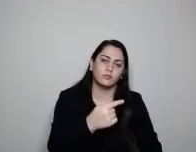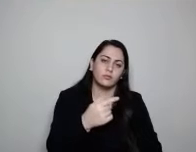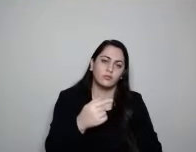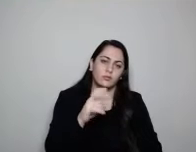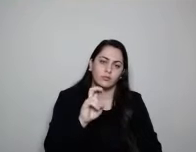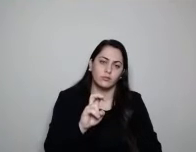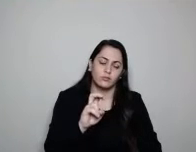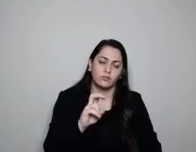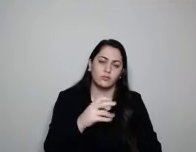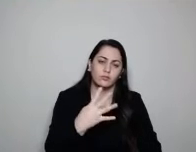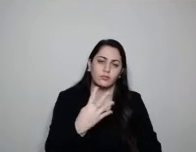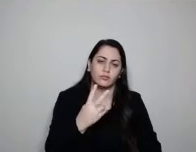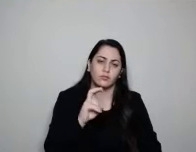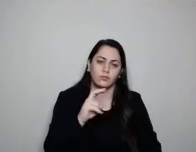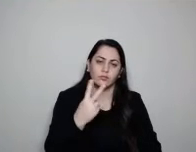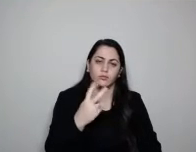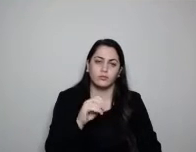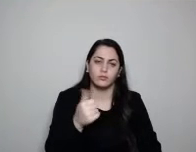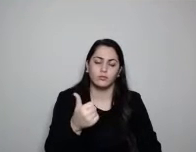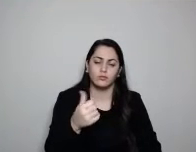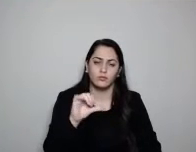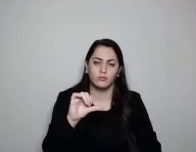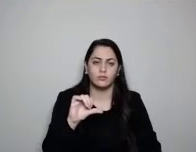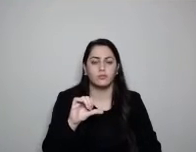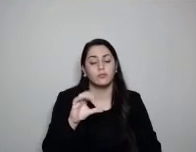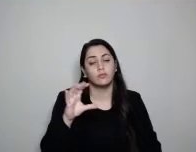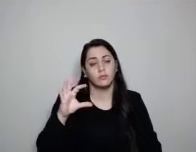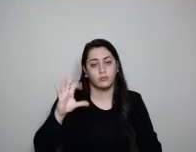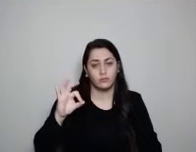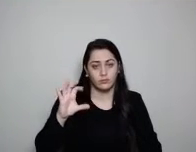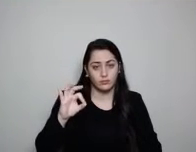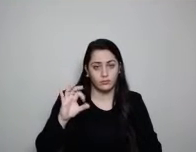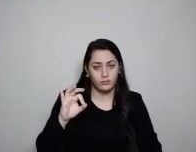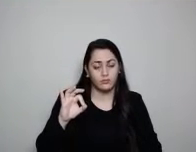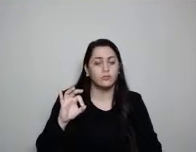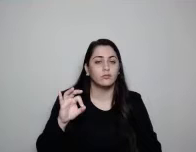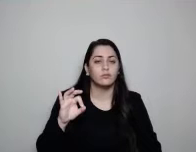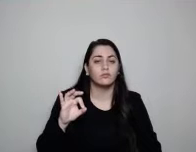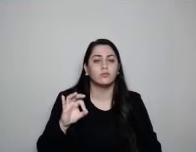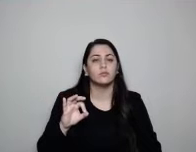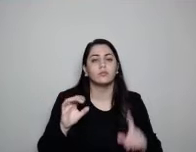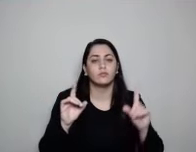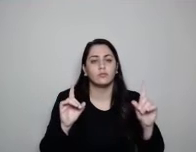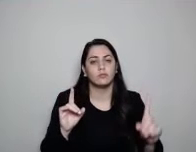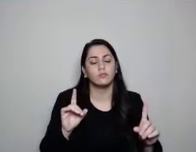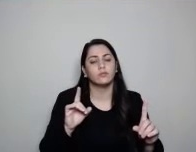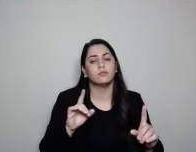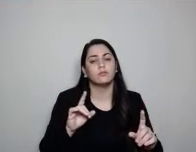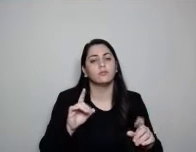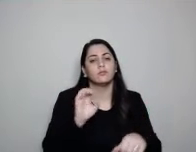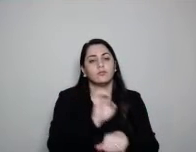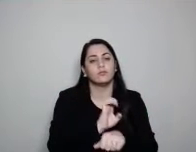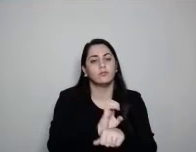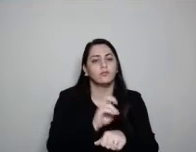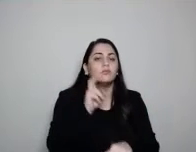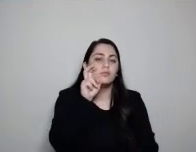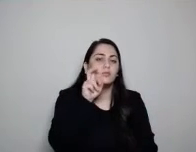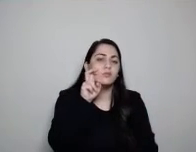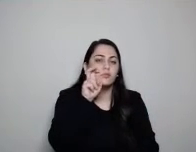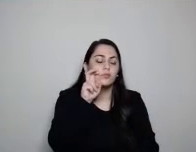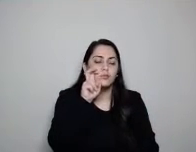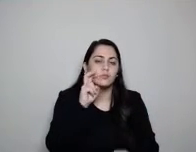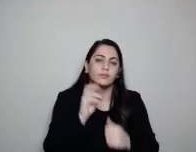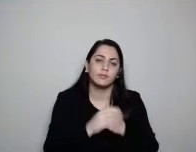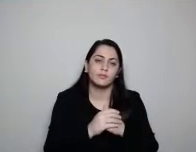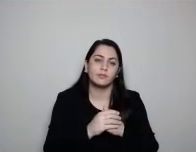08-09-775-45-2019. Apelante, Claro S.A. e apelado Estado do Rio Grande do Norte. Após o voto do